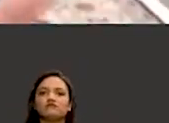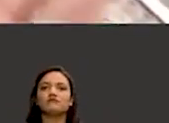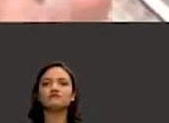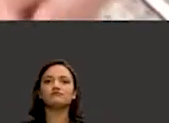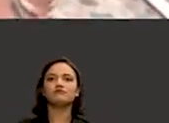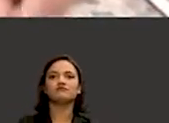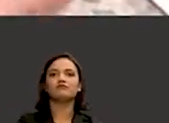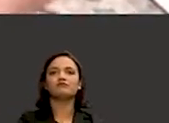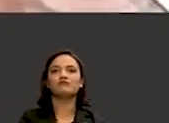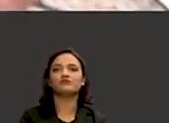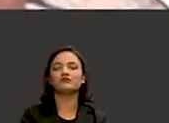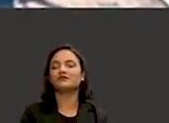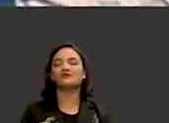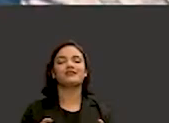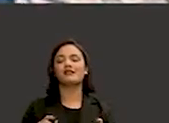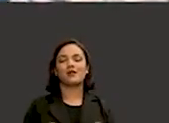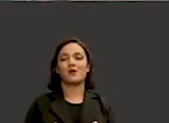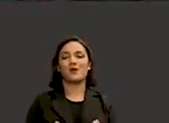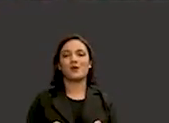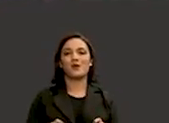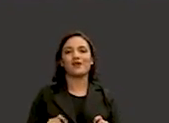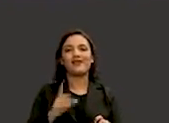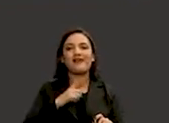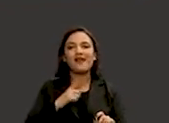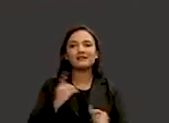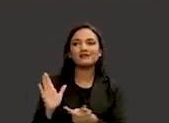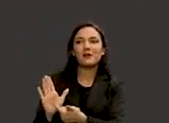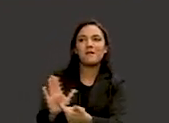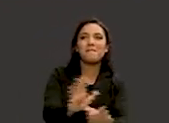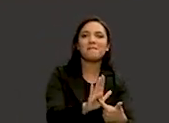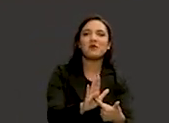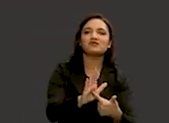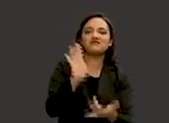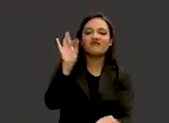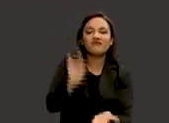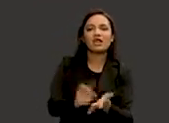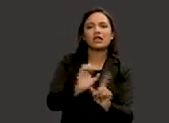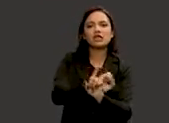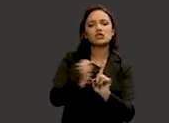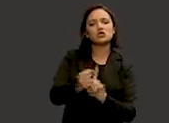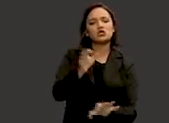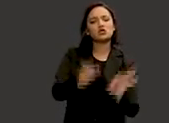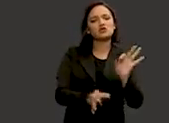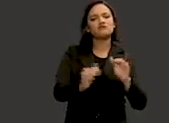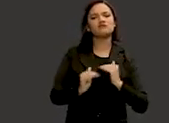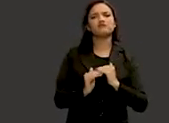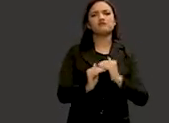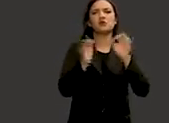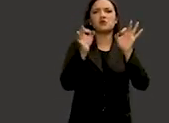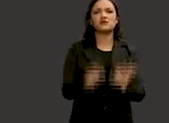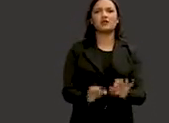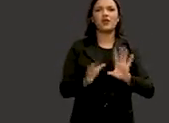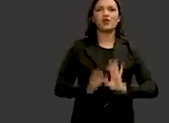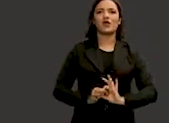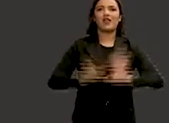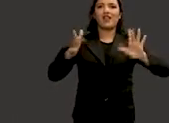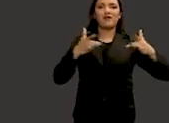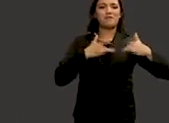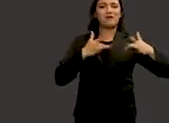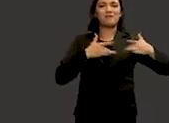discurso de abertura do evento, o presidente do Superior Tribunal de Justiça, ministro Humberto Martins, destacou que a Constituição Federal